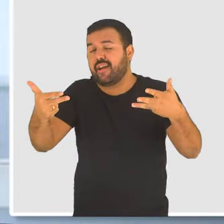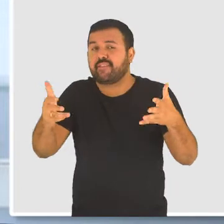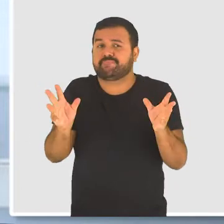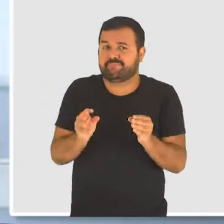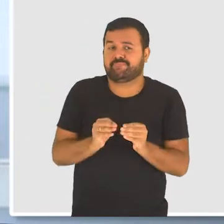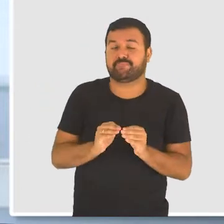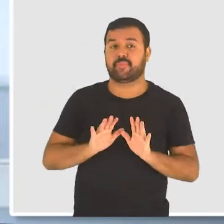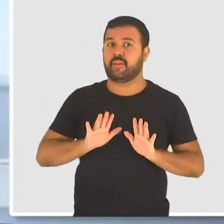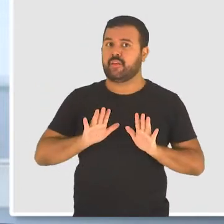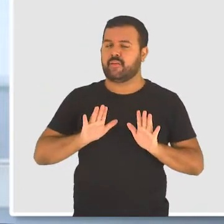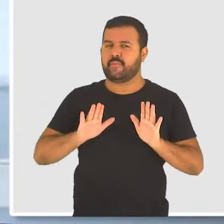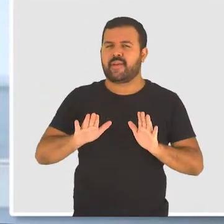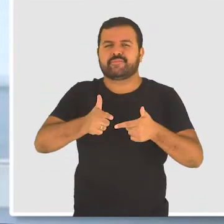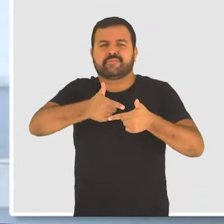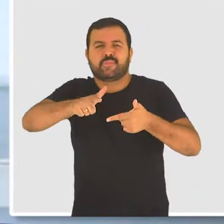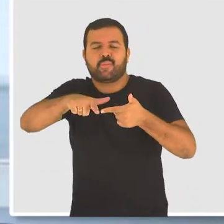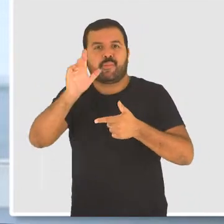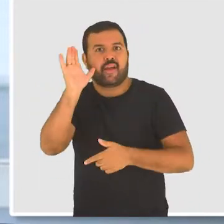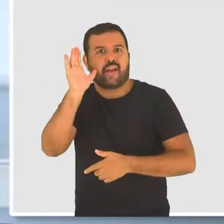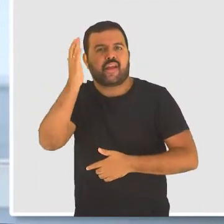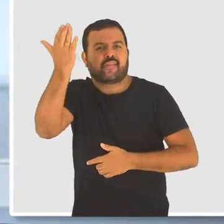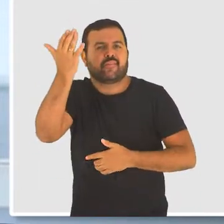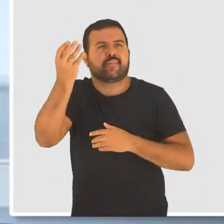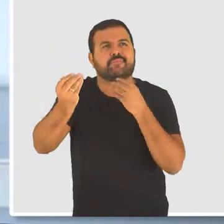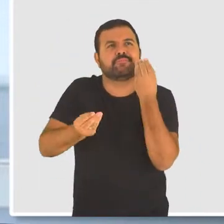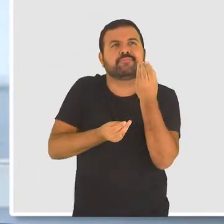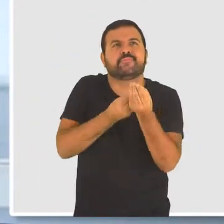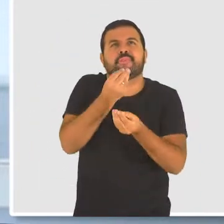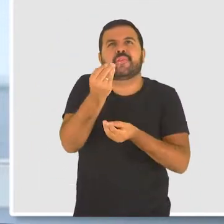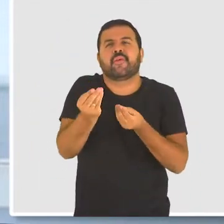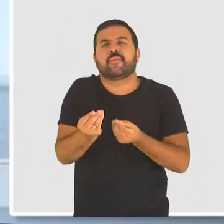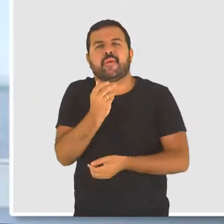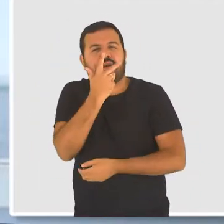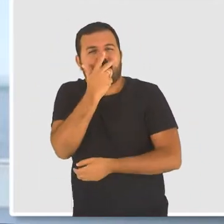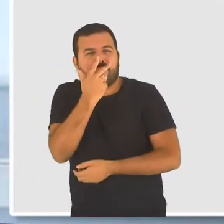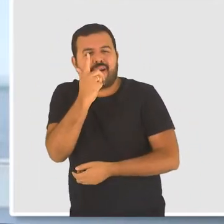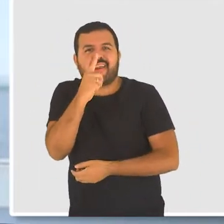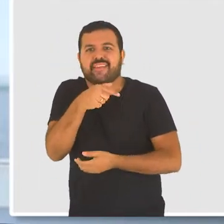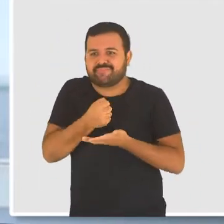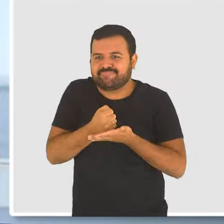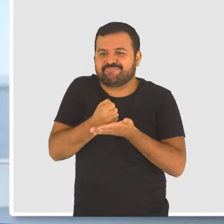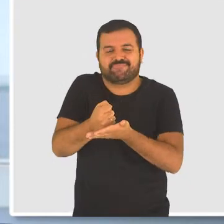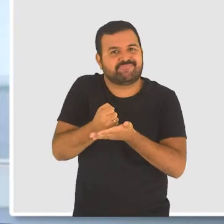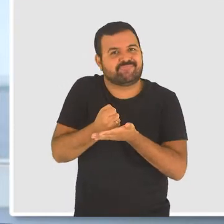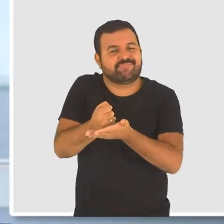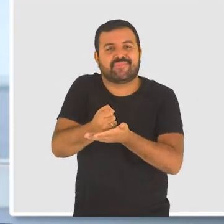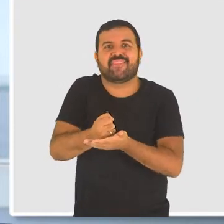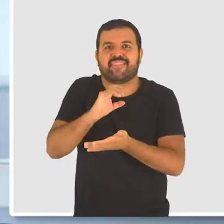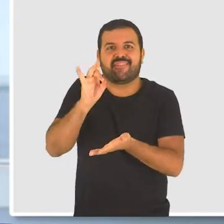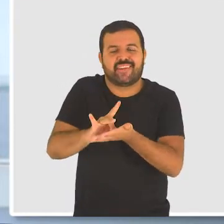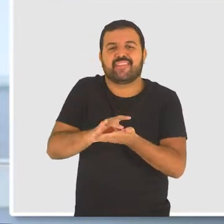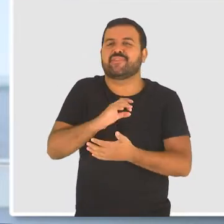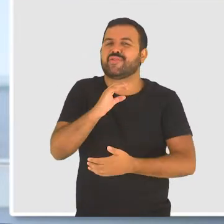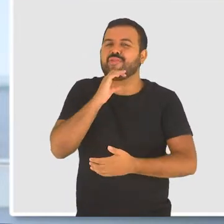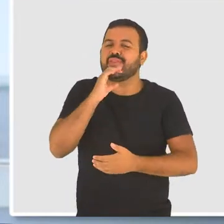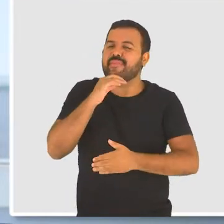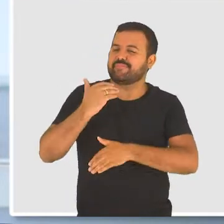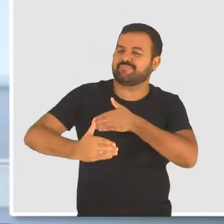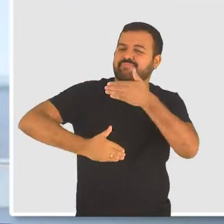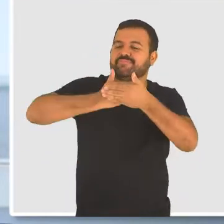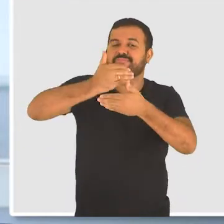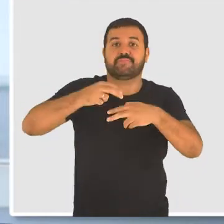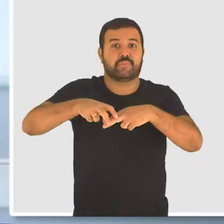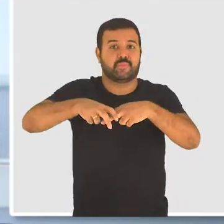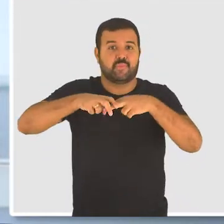enfim, problemas de outras ordens. Mas a resolução de problemas, ela traz